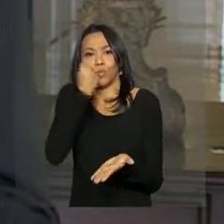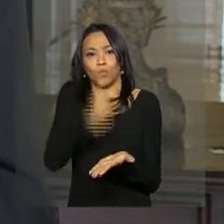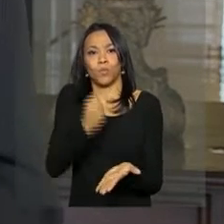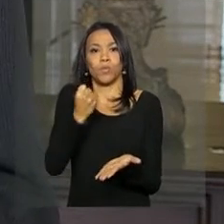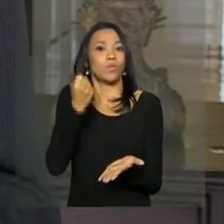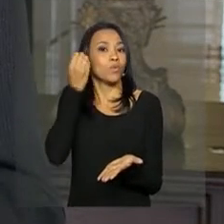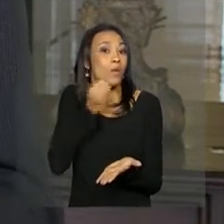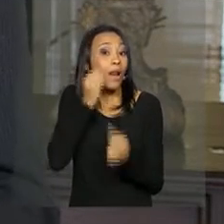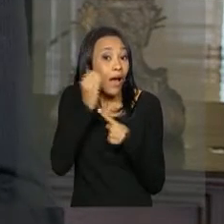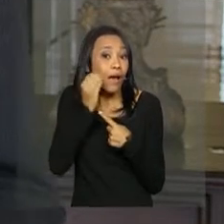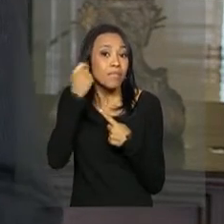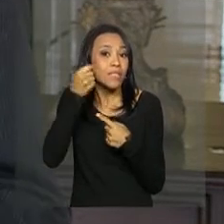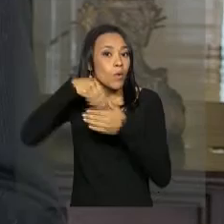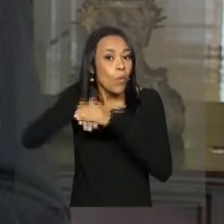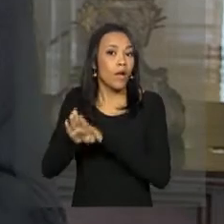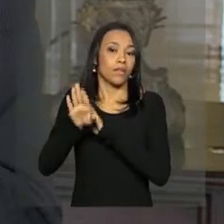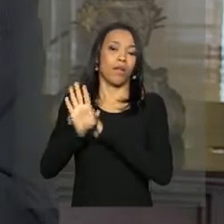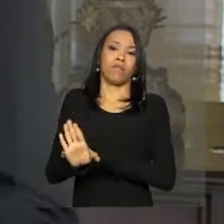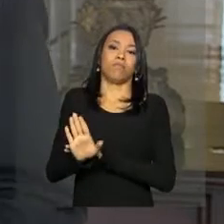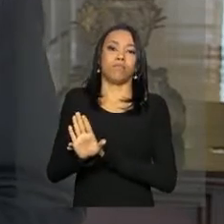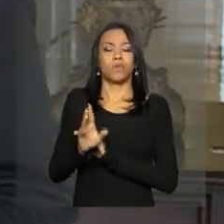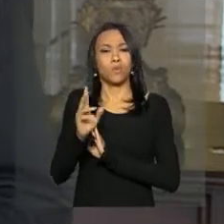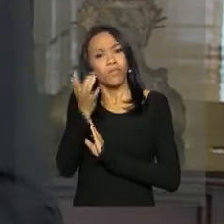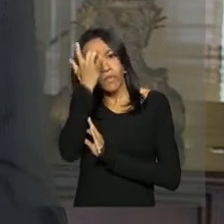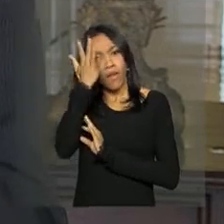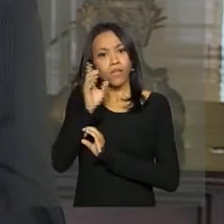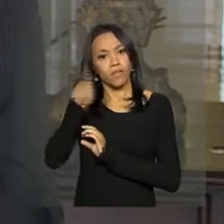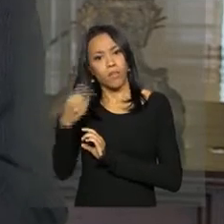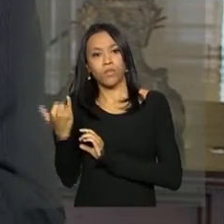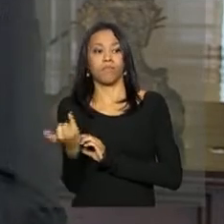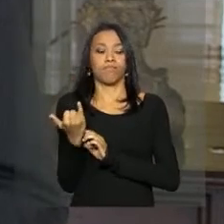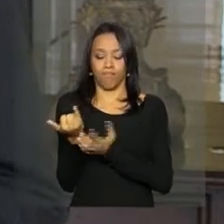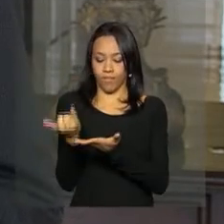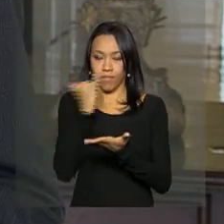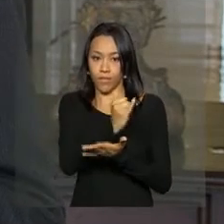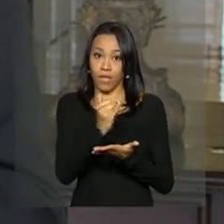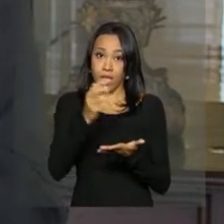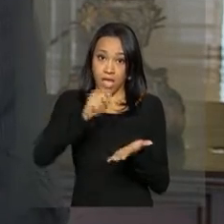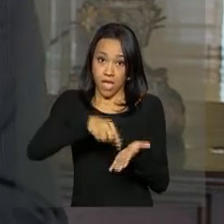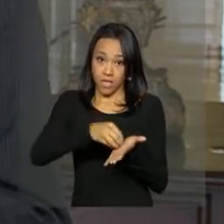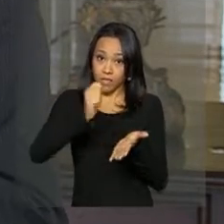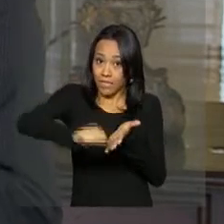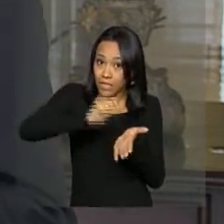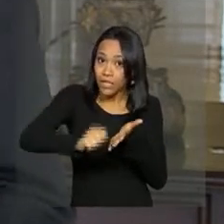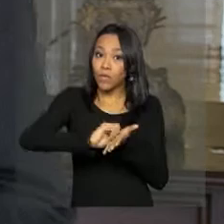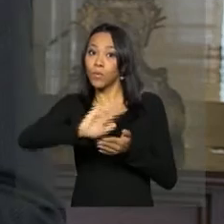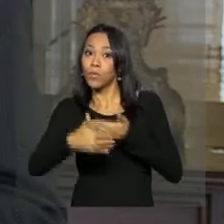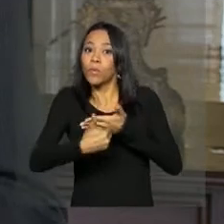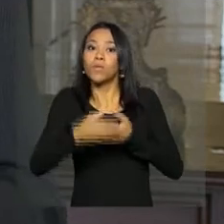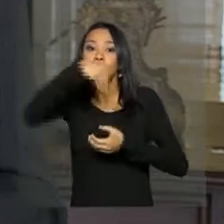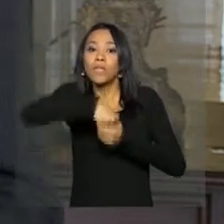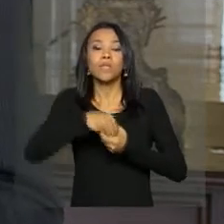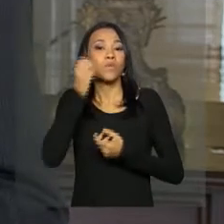é importante que você guarde esse número em um local que possa consultar depois o e mail fica inscrito no celular também no